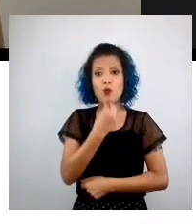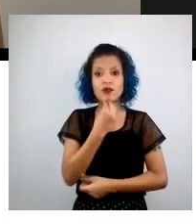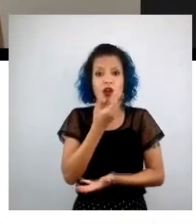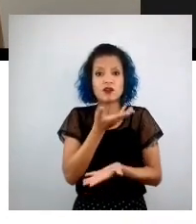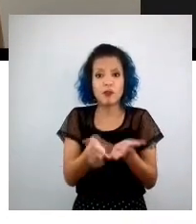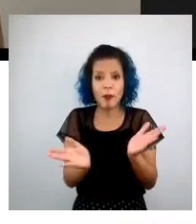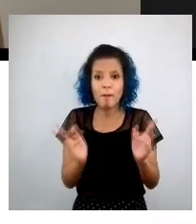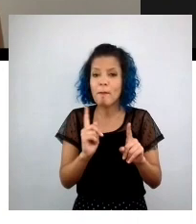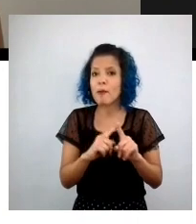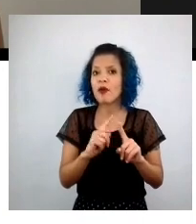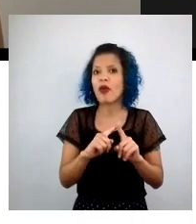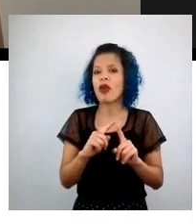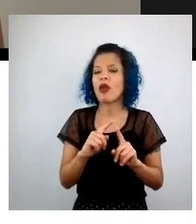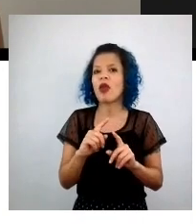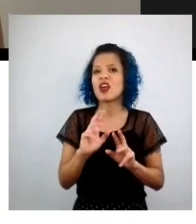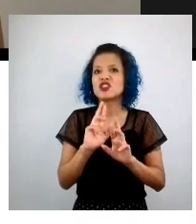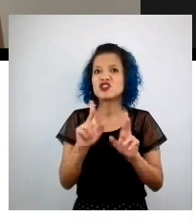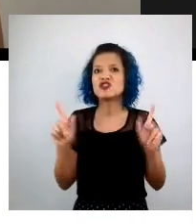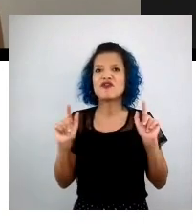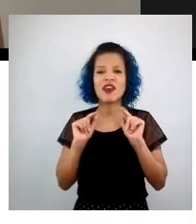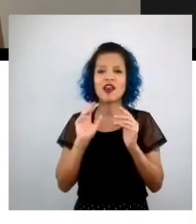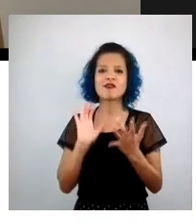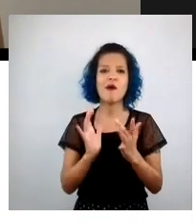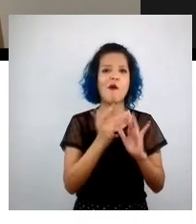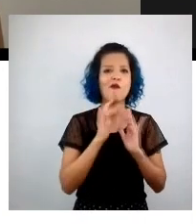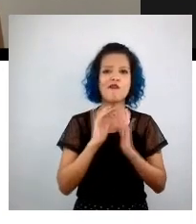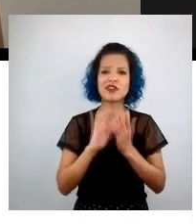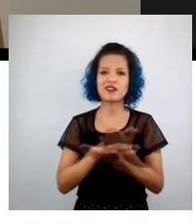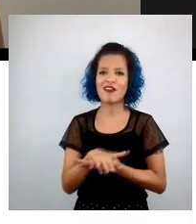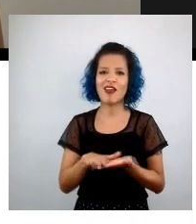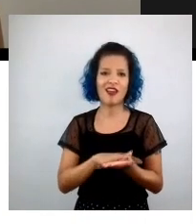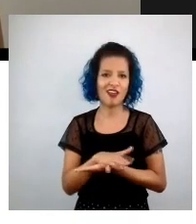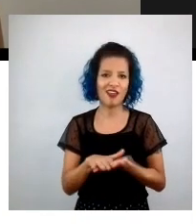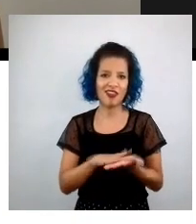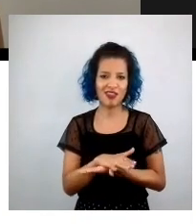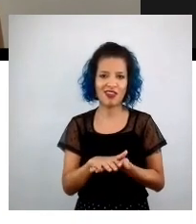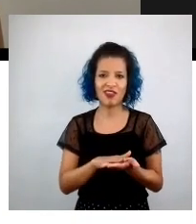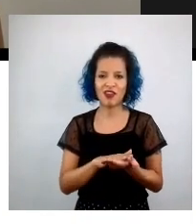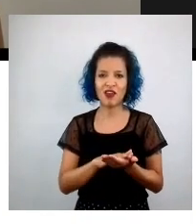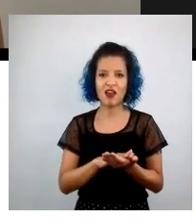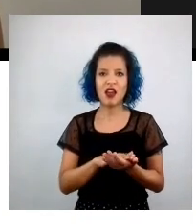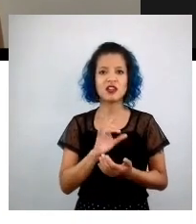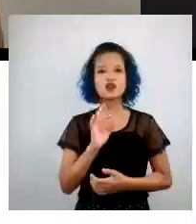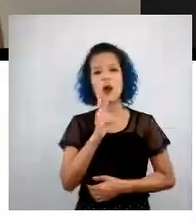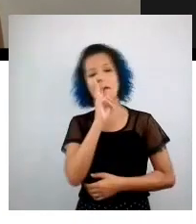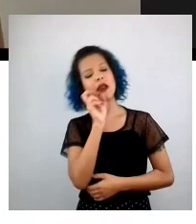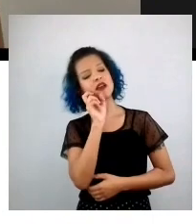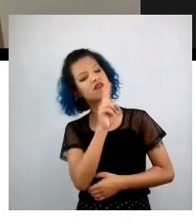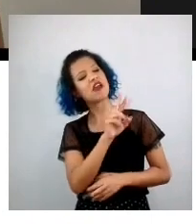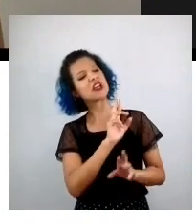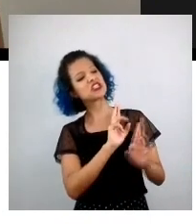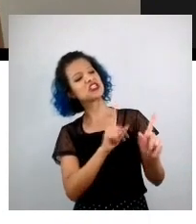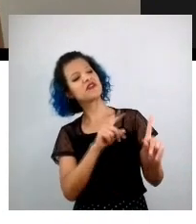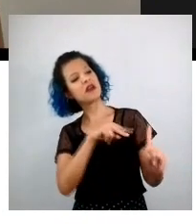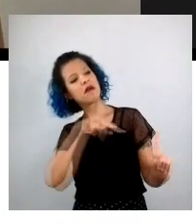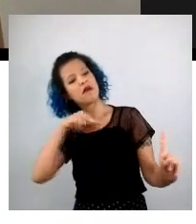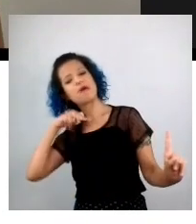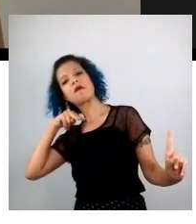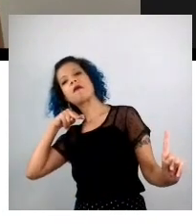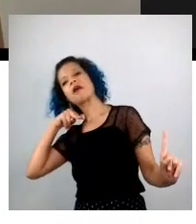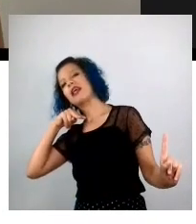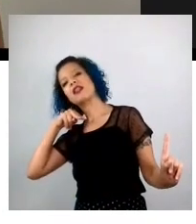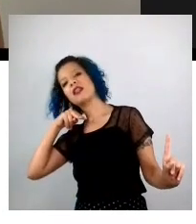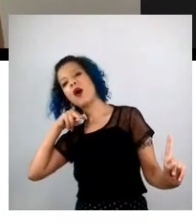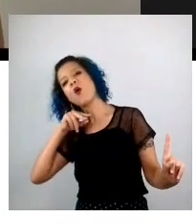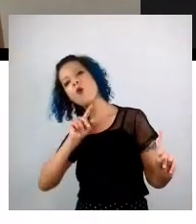no seu cotidiano, não só na sua observação de zoológico, né, do outro diferente que está longe, mas daquele que está